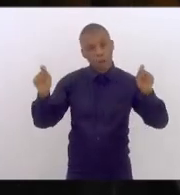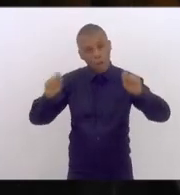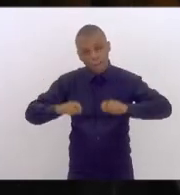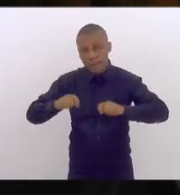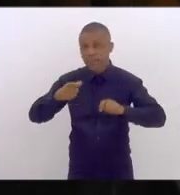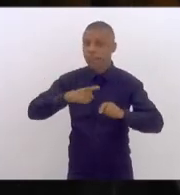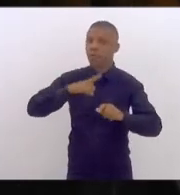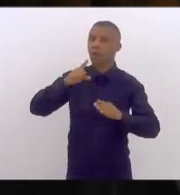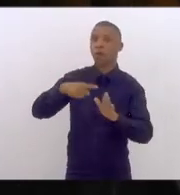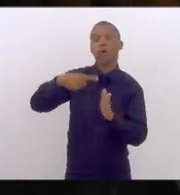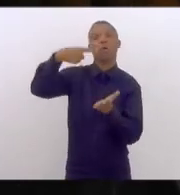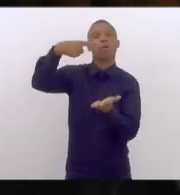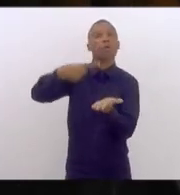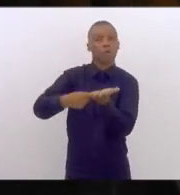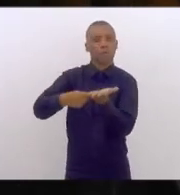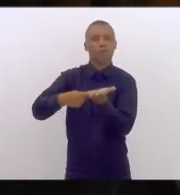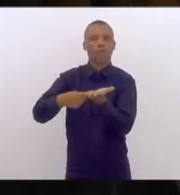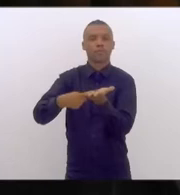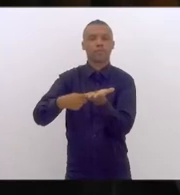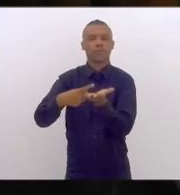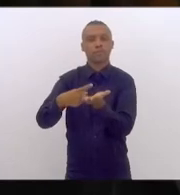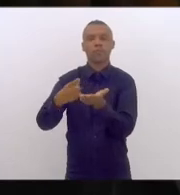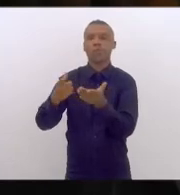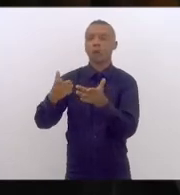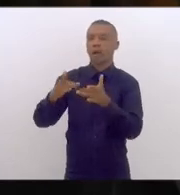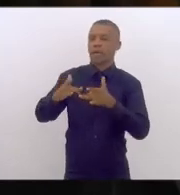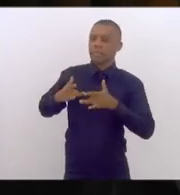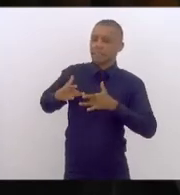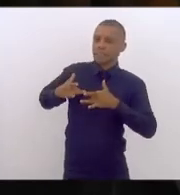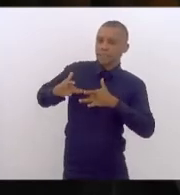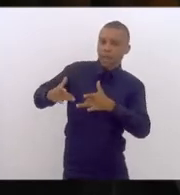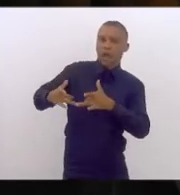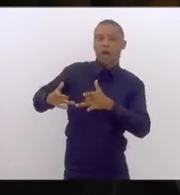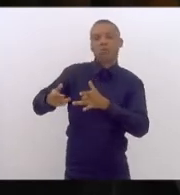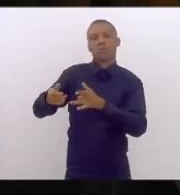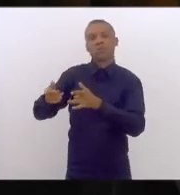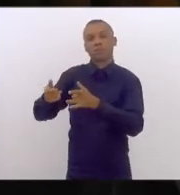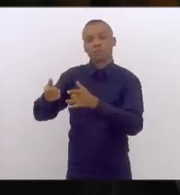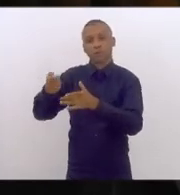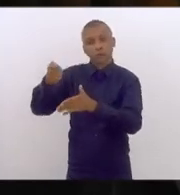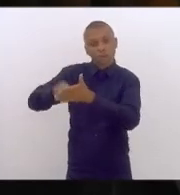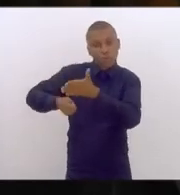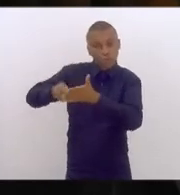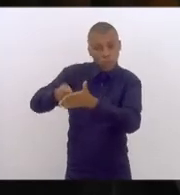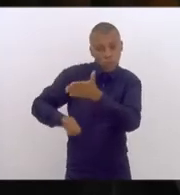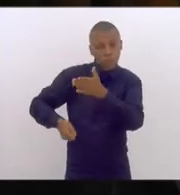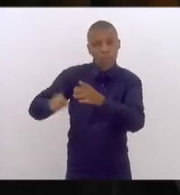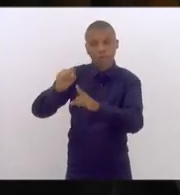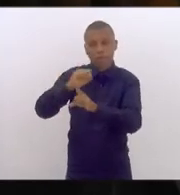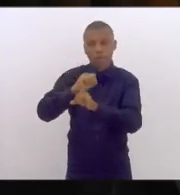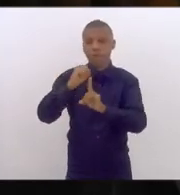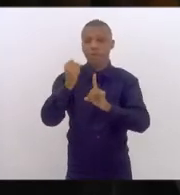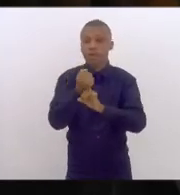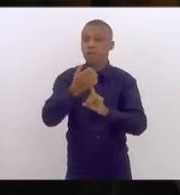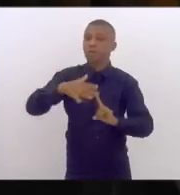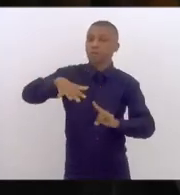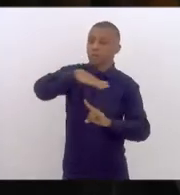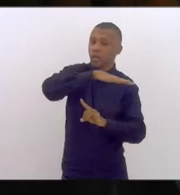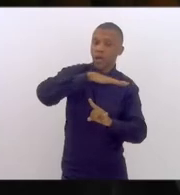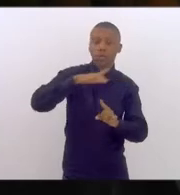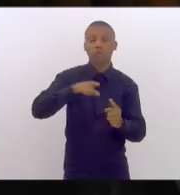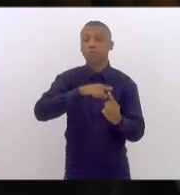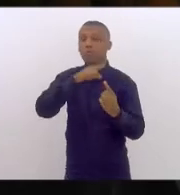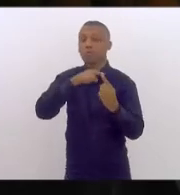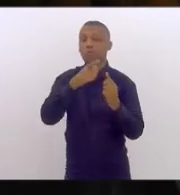compromissados com as causas sociais em minorar a